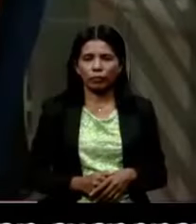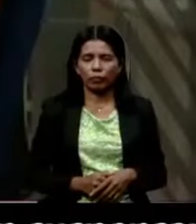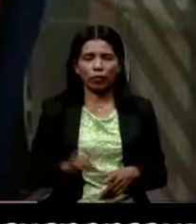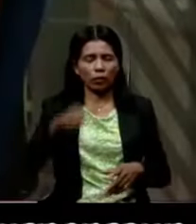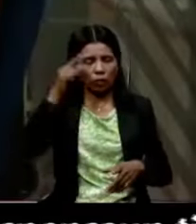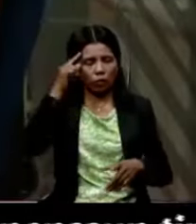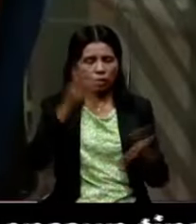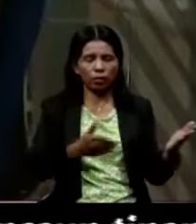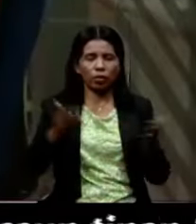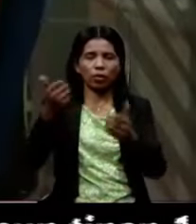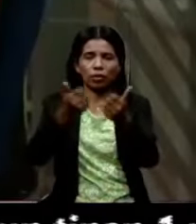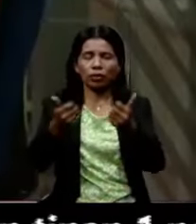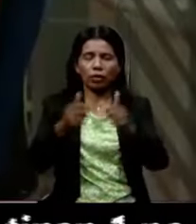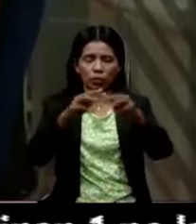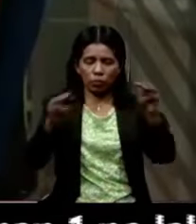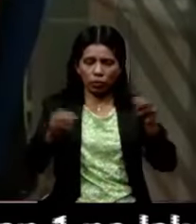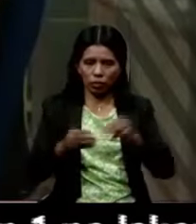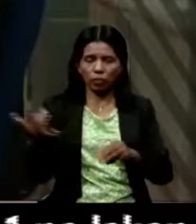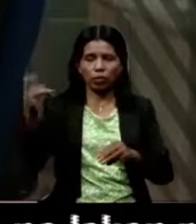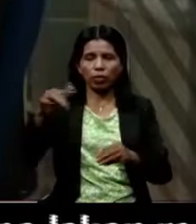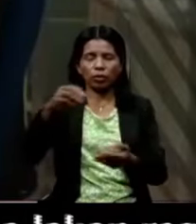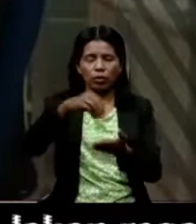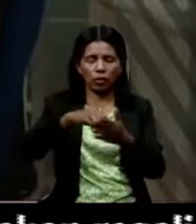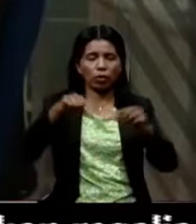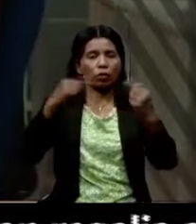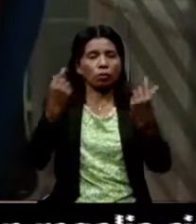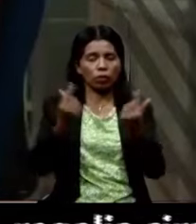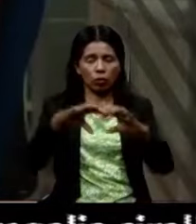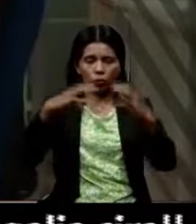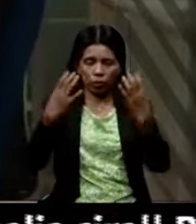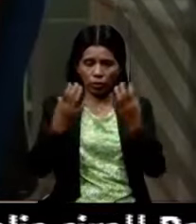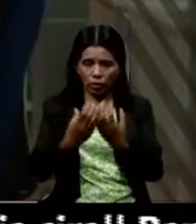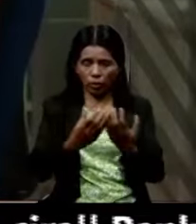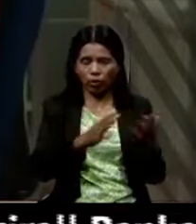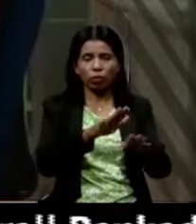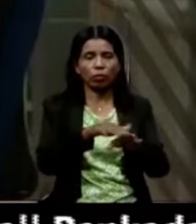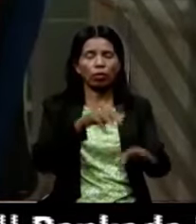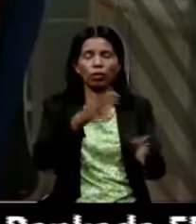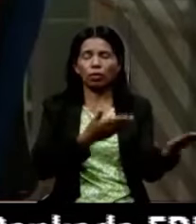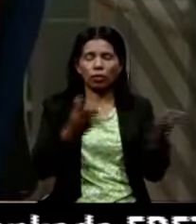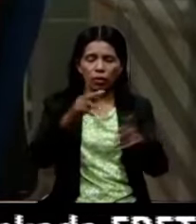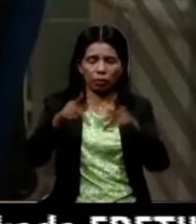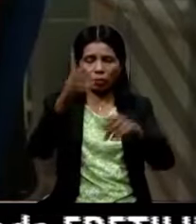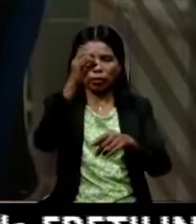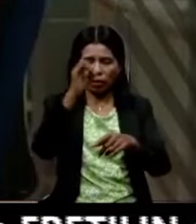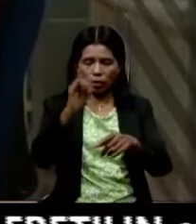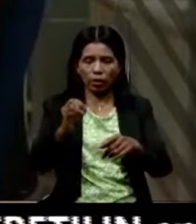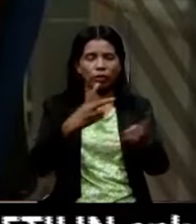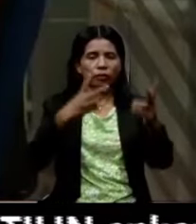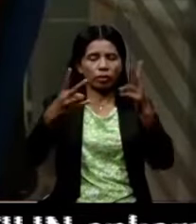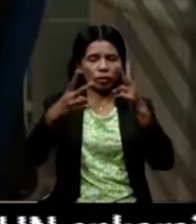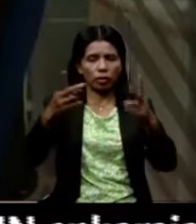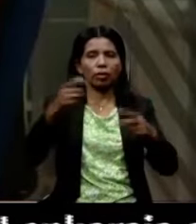Governo orienta a autoridade municipal Sira cria comissão organizadora, onde mobiliza a população Sira Maidili e a visita a Papa Francisco